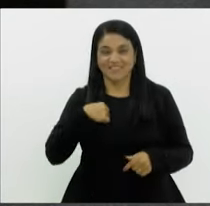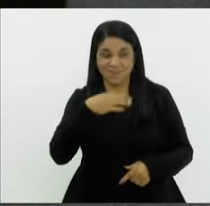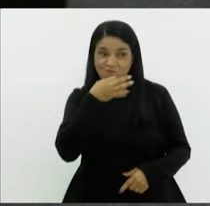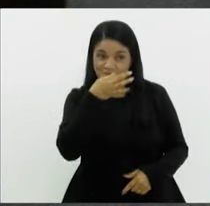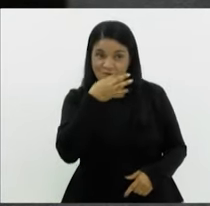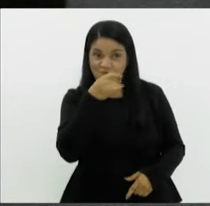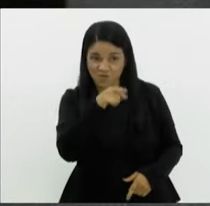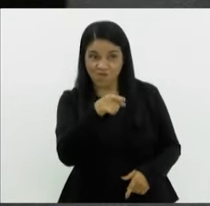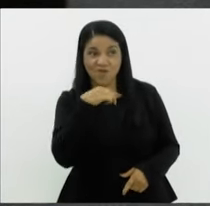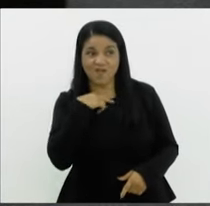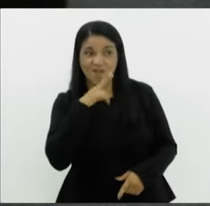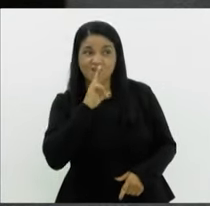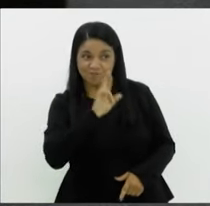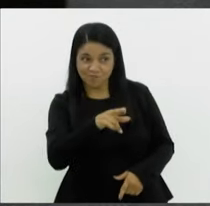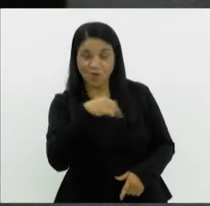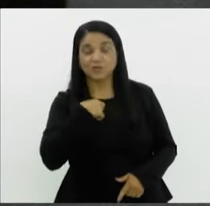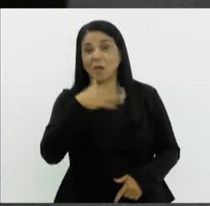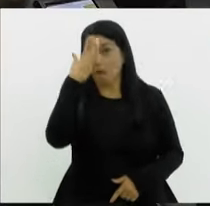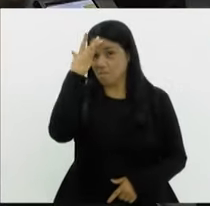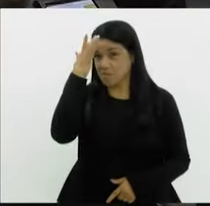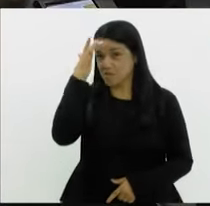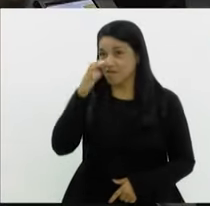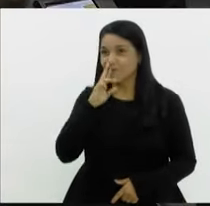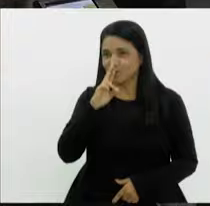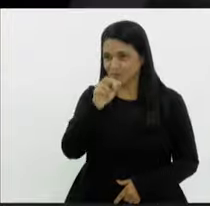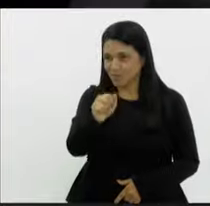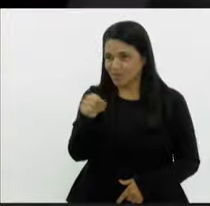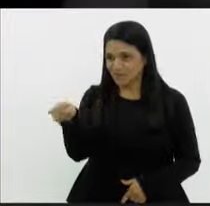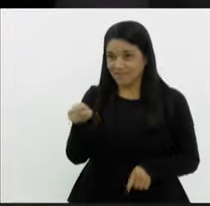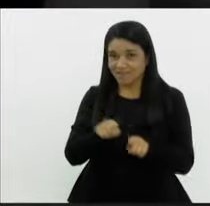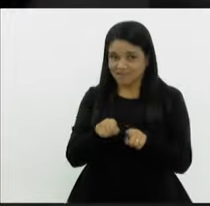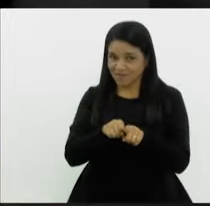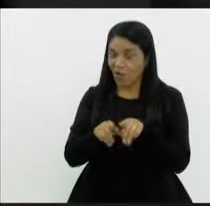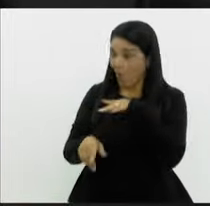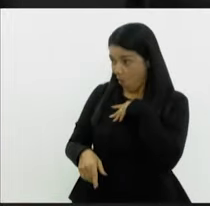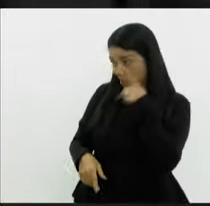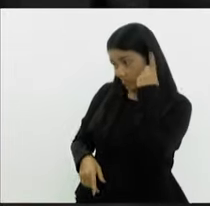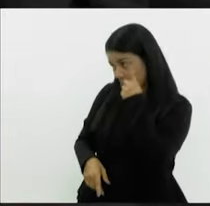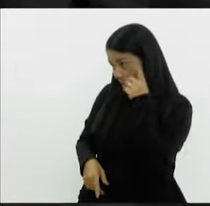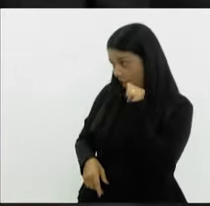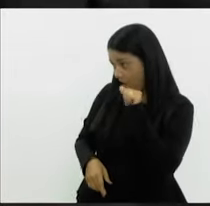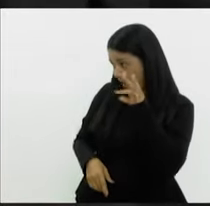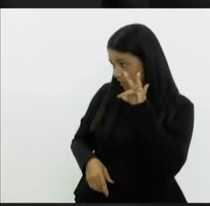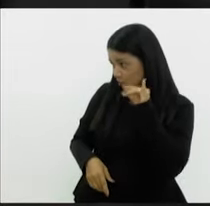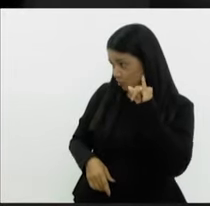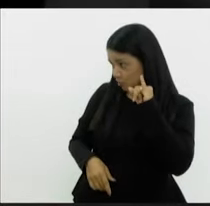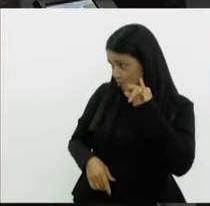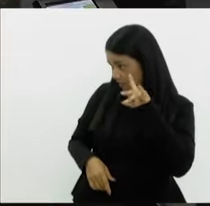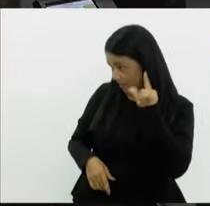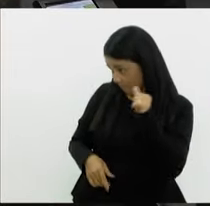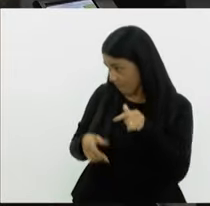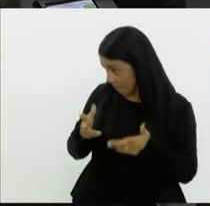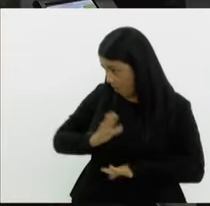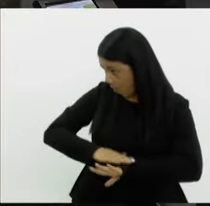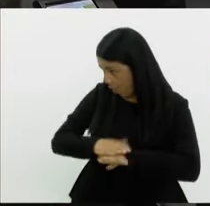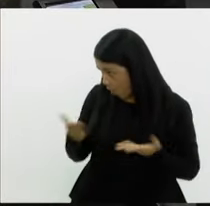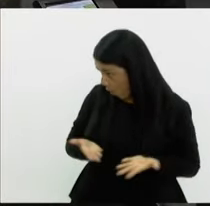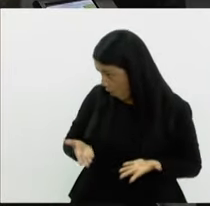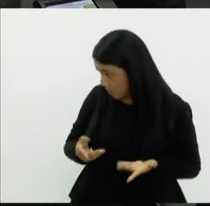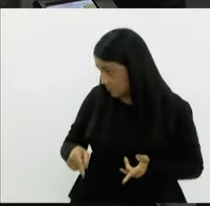uma resposta no outro microfone amanhã. Você vai fazer agora, a Murim tem até amanhã, ele tem não. 24 horas para voltar. É porque eu tive